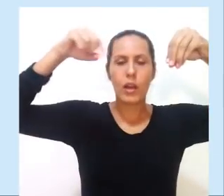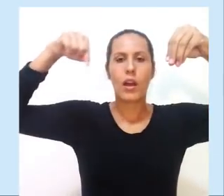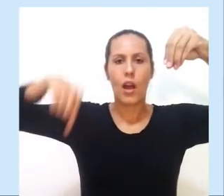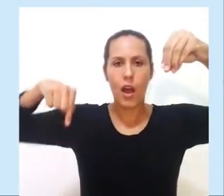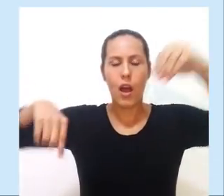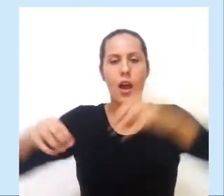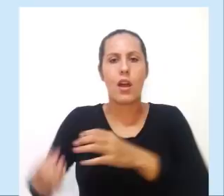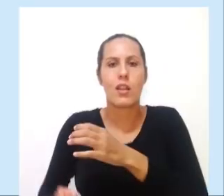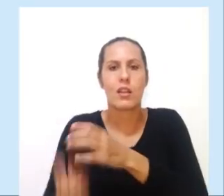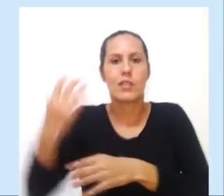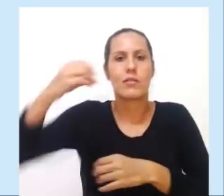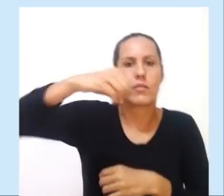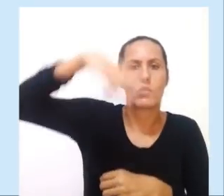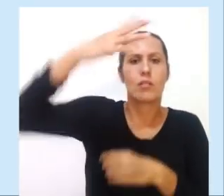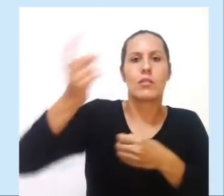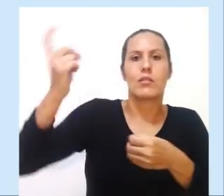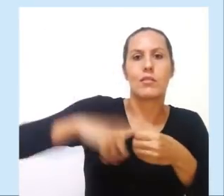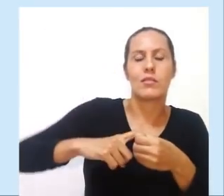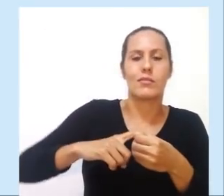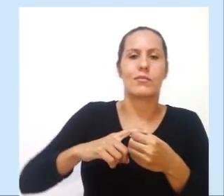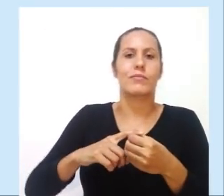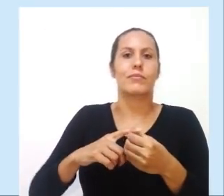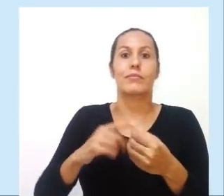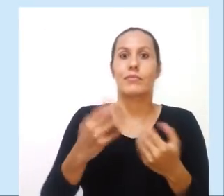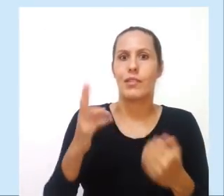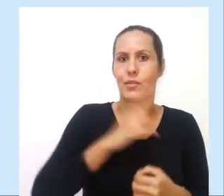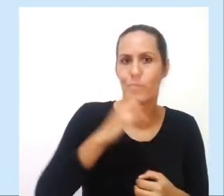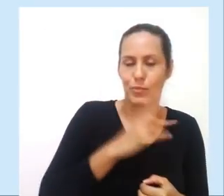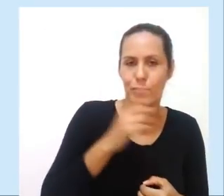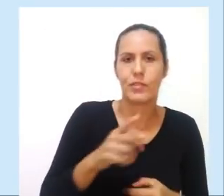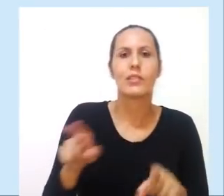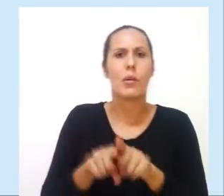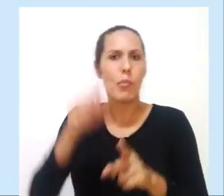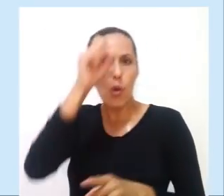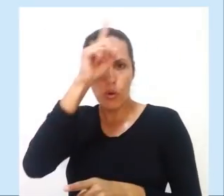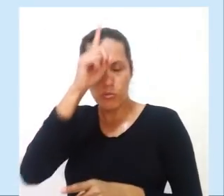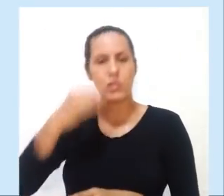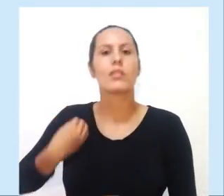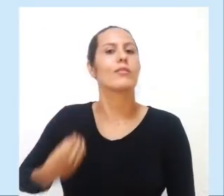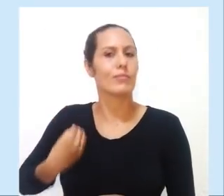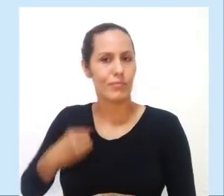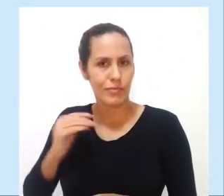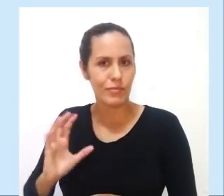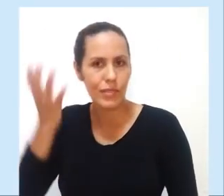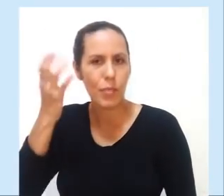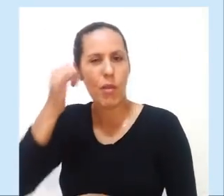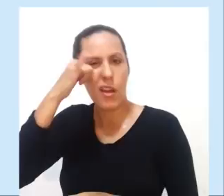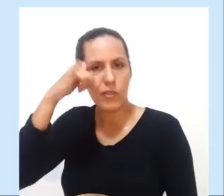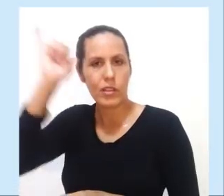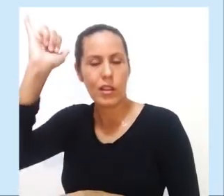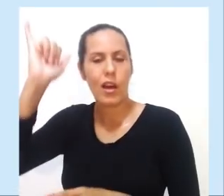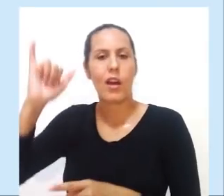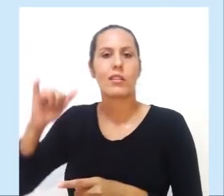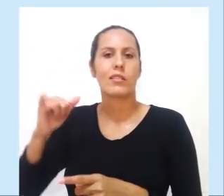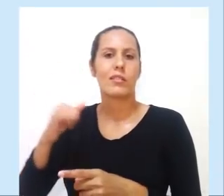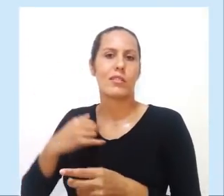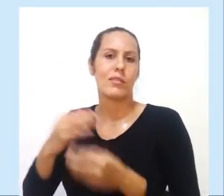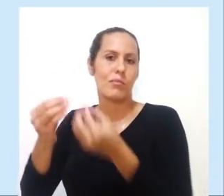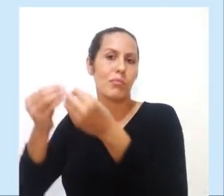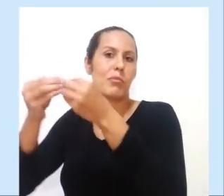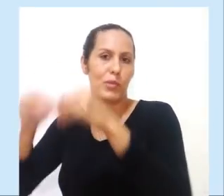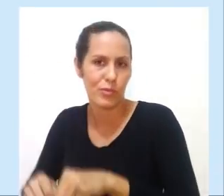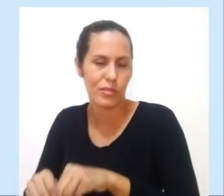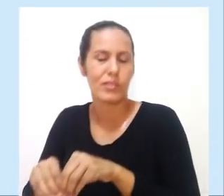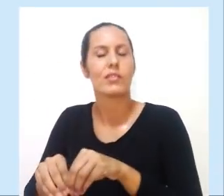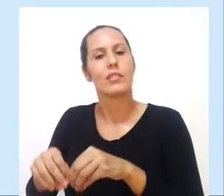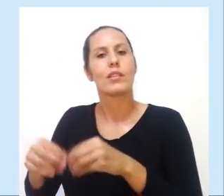também temos geradores para que os doentes, pacientes, a equipe médica não fiquem, né, na mão. Aí o gerador, ele guarda